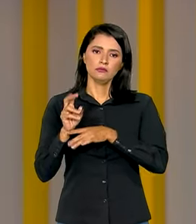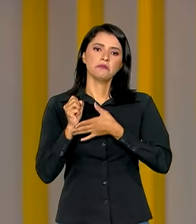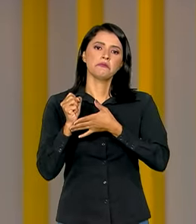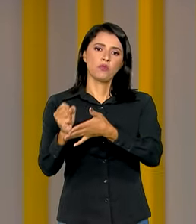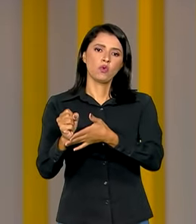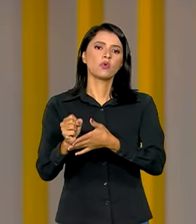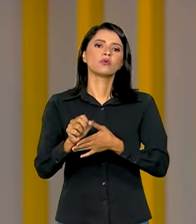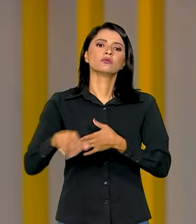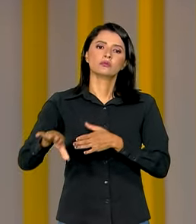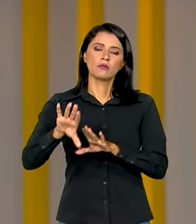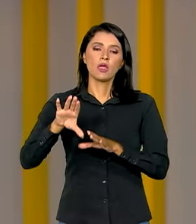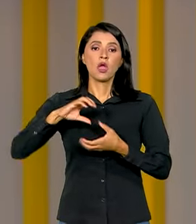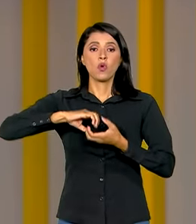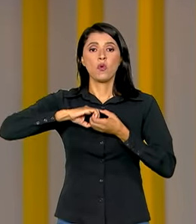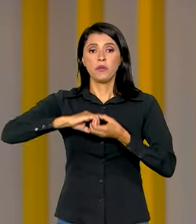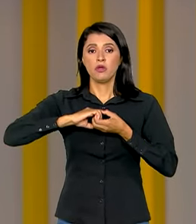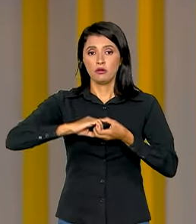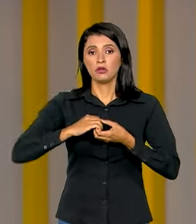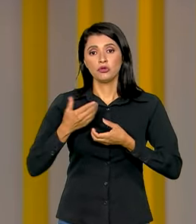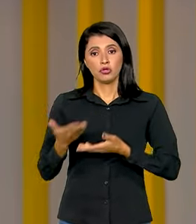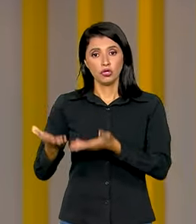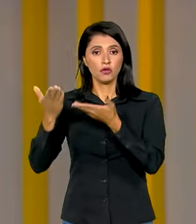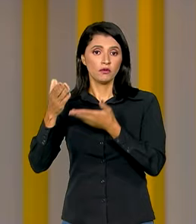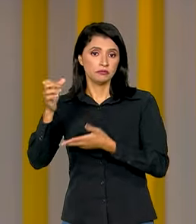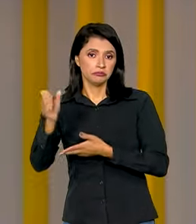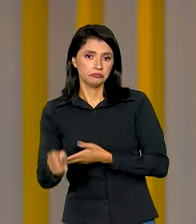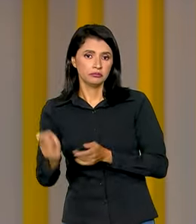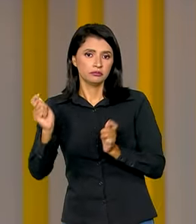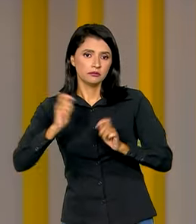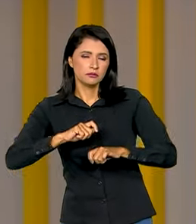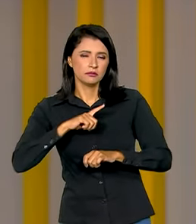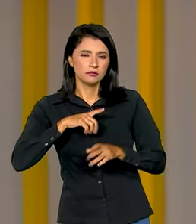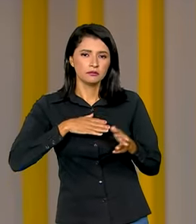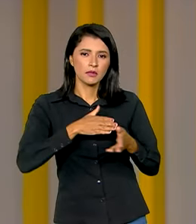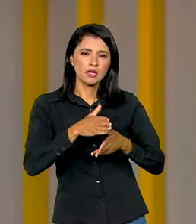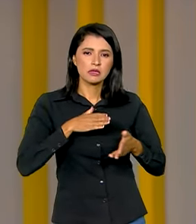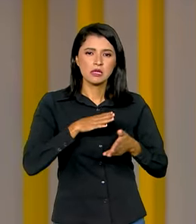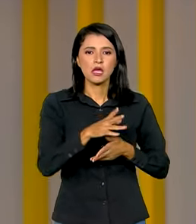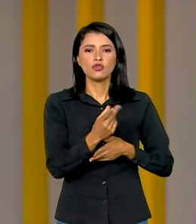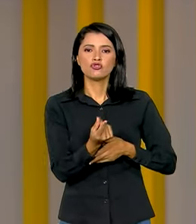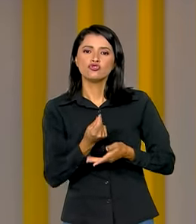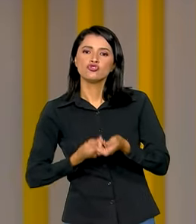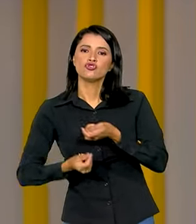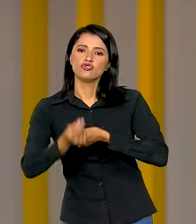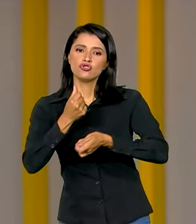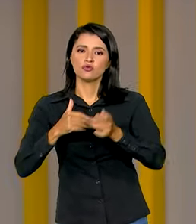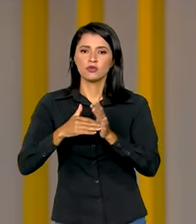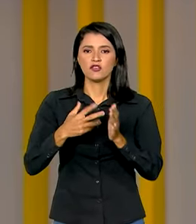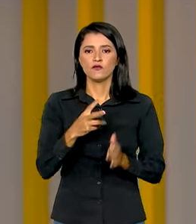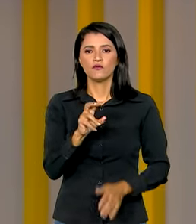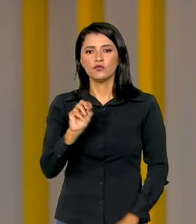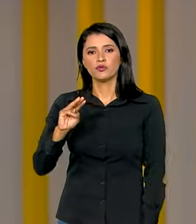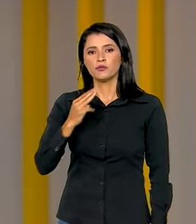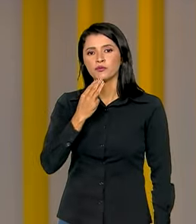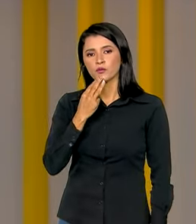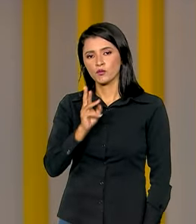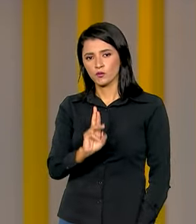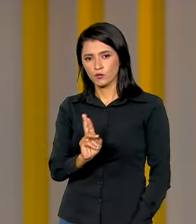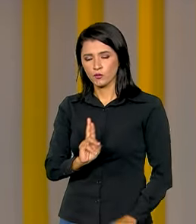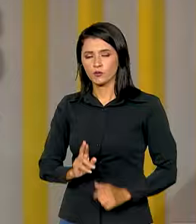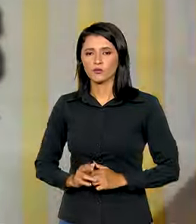às cooperativas de produção de laticínios, que poderão ter acesso a capital de giro de até 20 milhões de